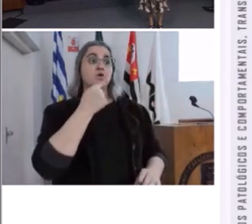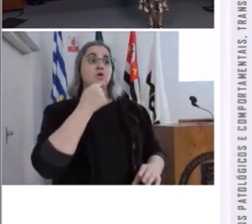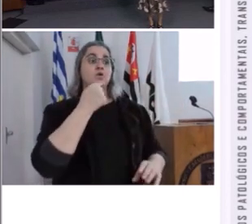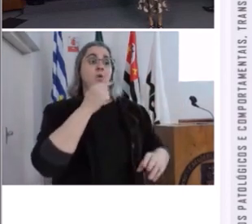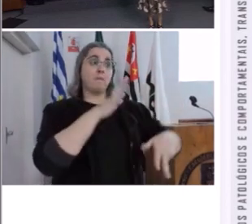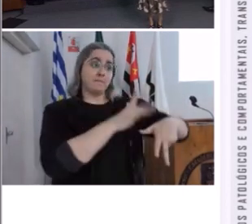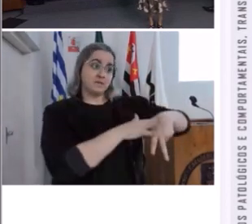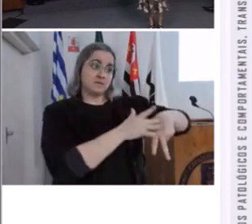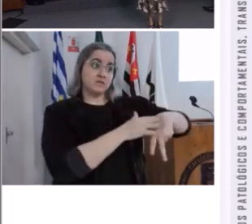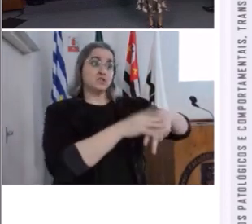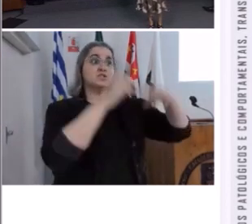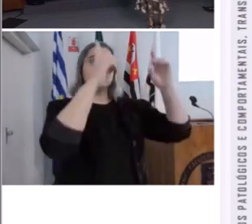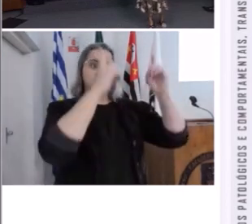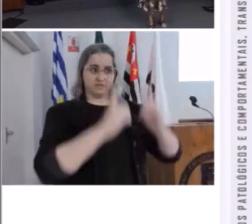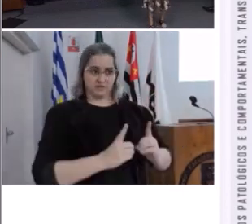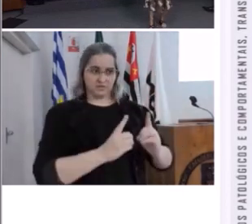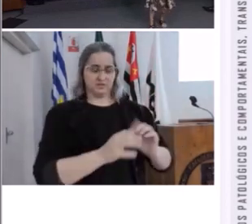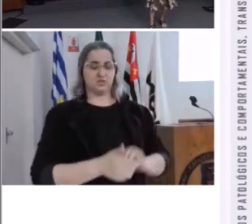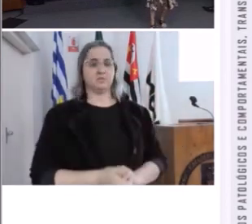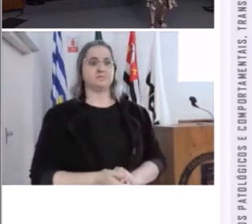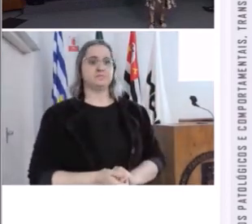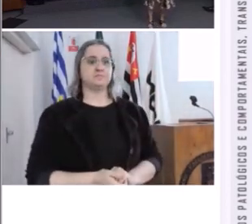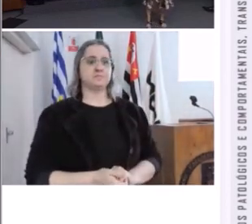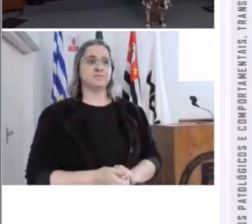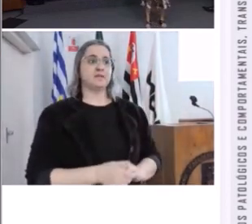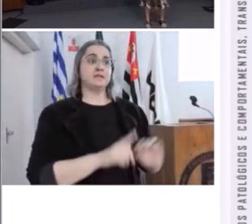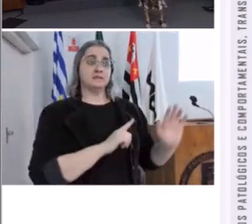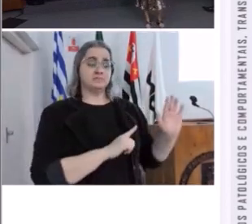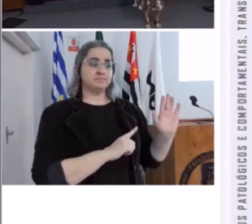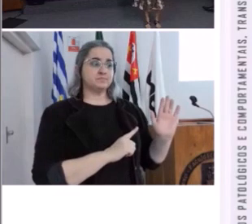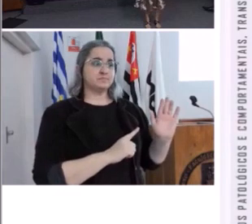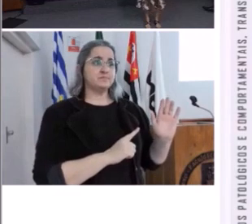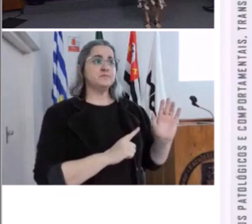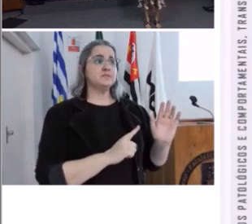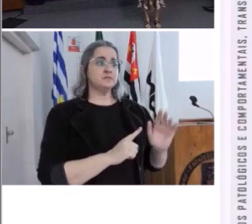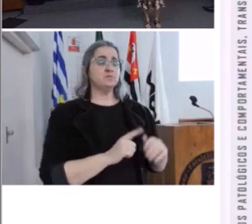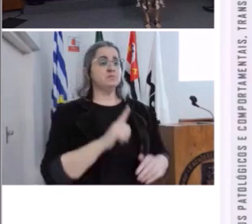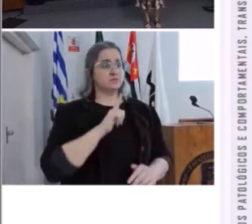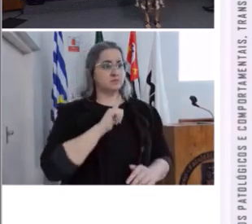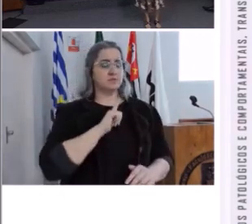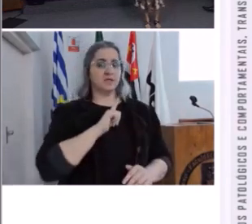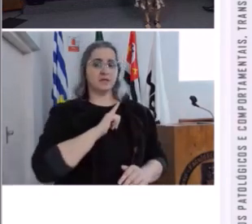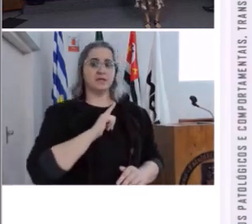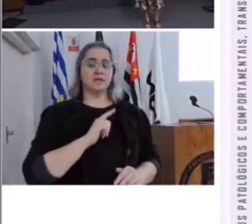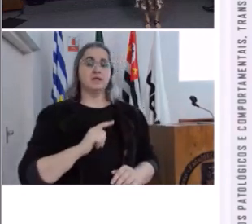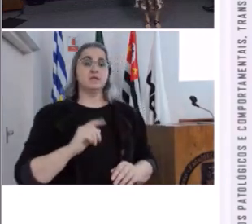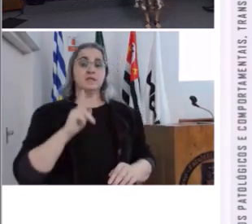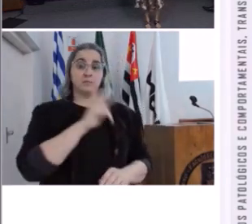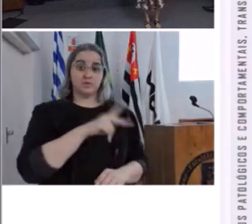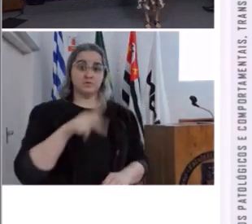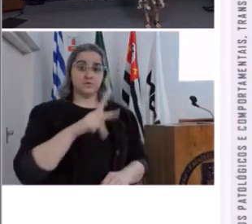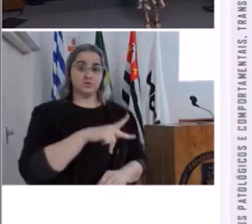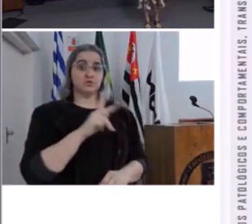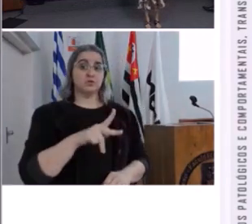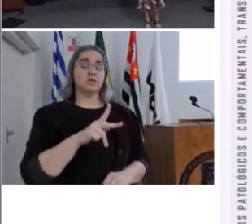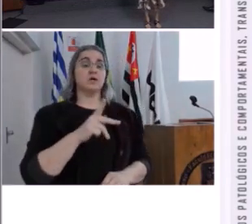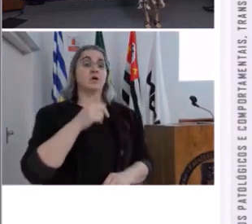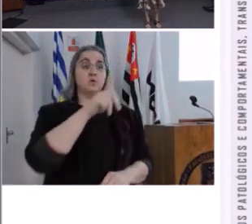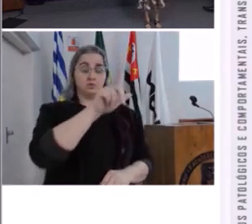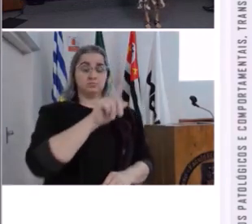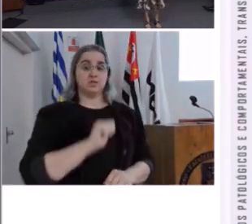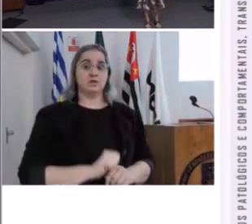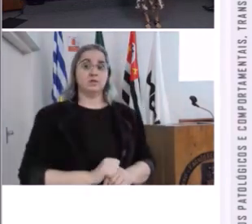especiais. Inclusive, a classificação ela está bem embasada no livro da professora Aida, né, de odontologia para pacientes